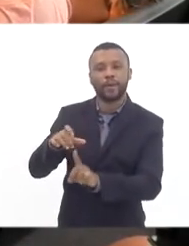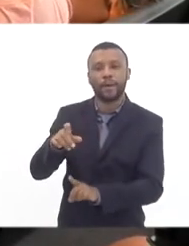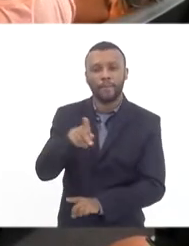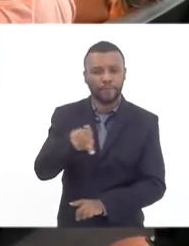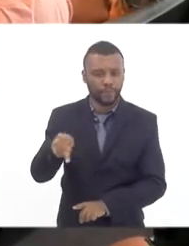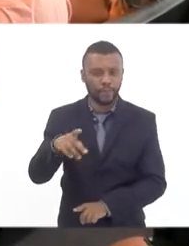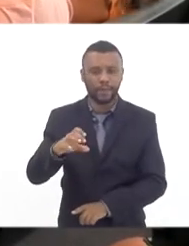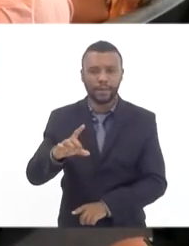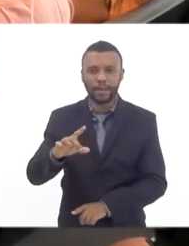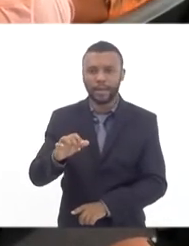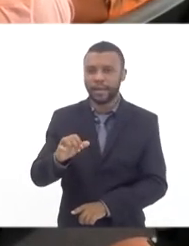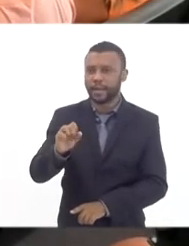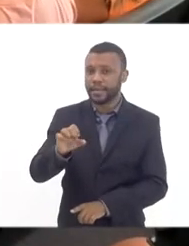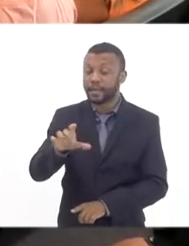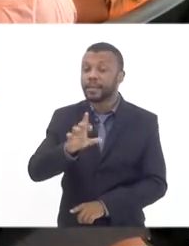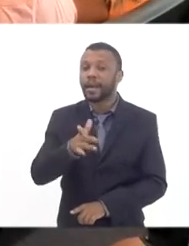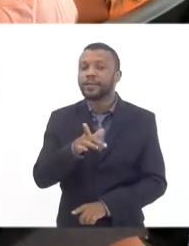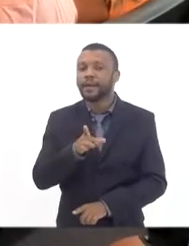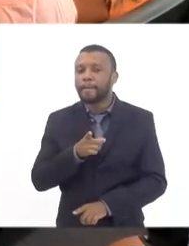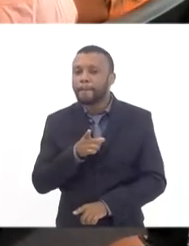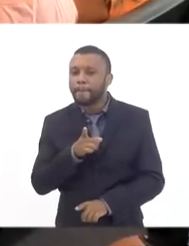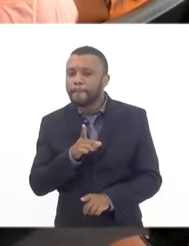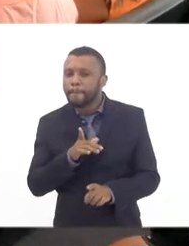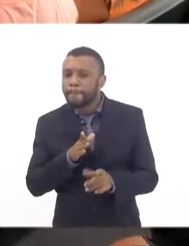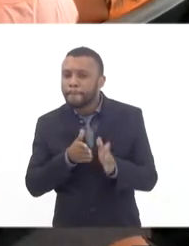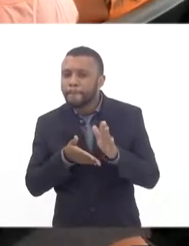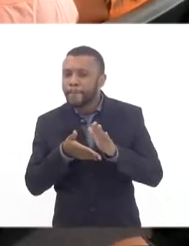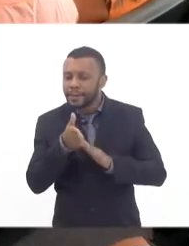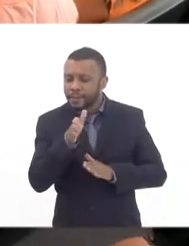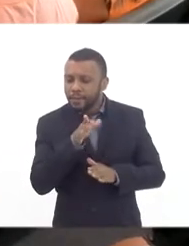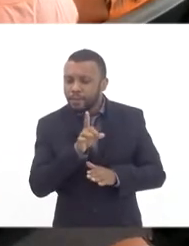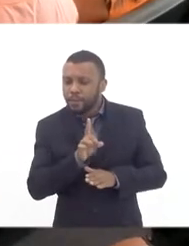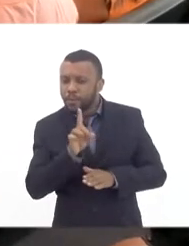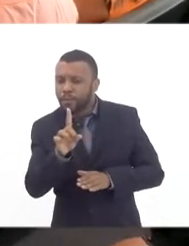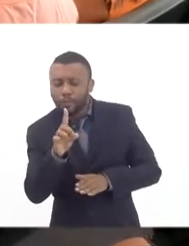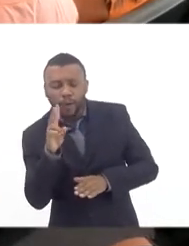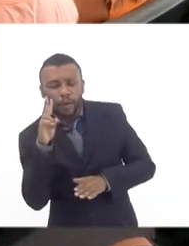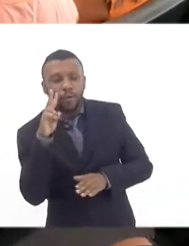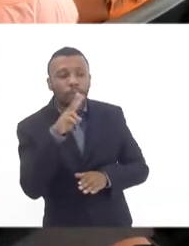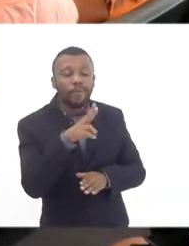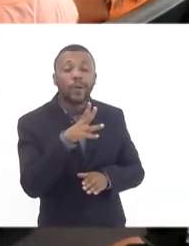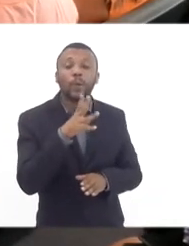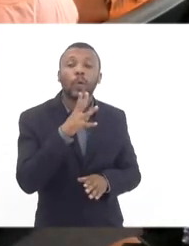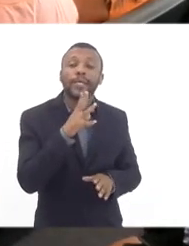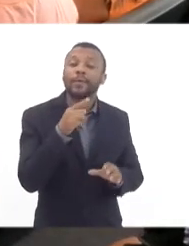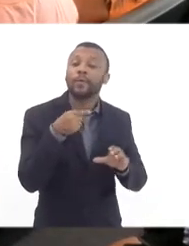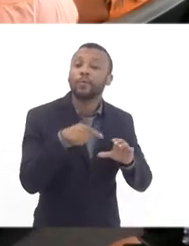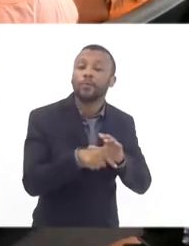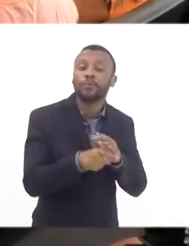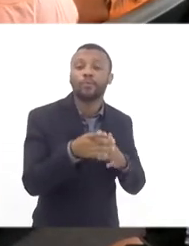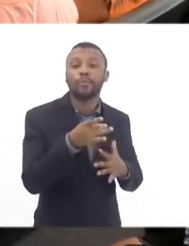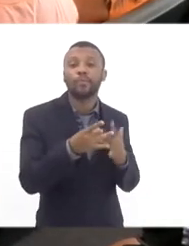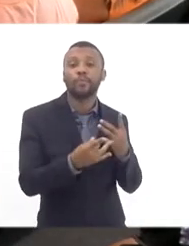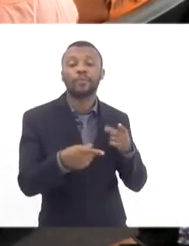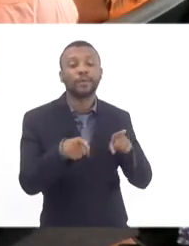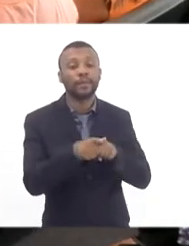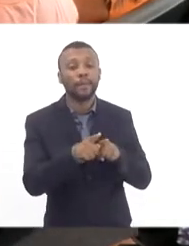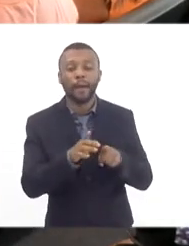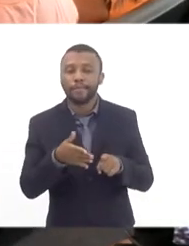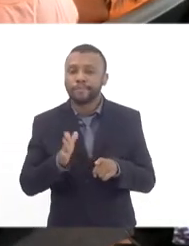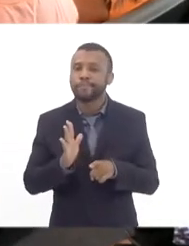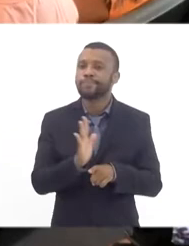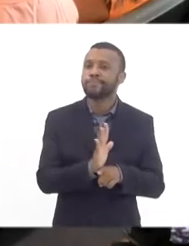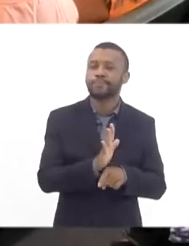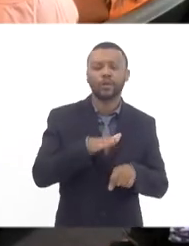tinha passado em frente, mas entrar na fazenda, conhecer os detalhes da fazenda, inclusive contribuir com o coletivo na conversa que a gente